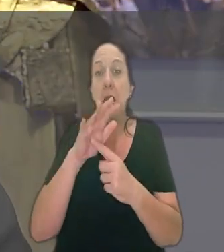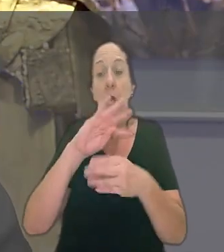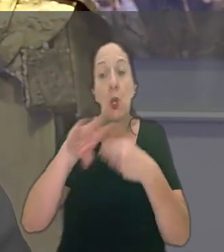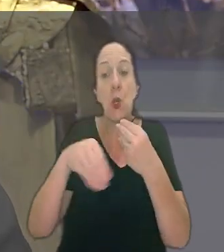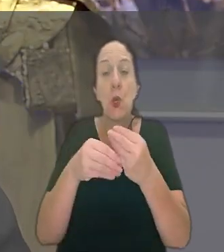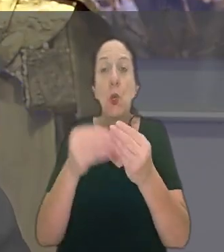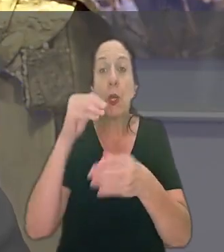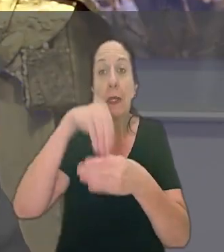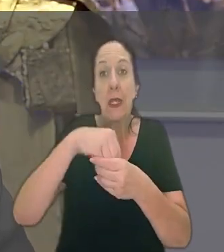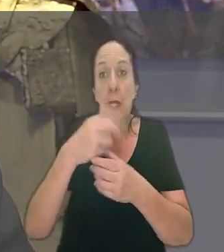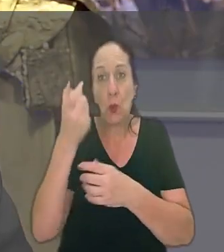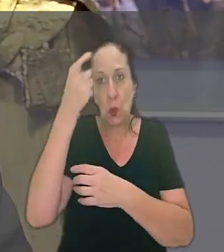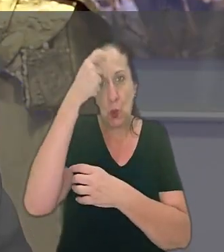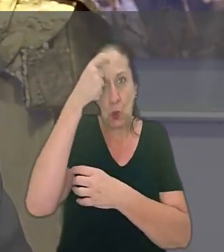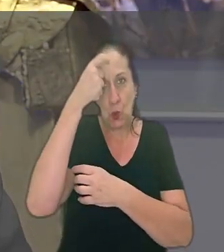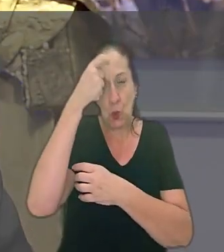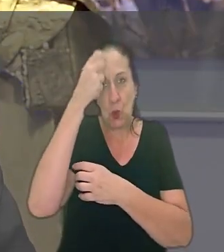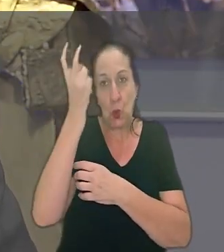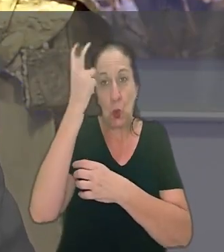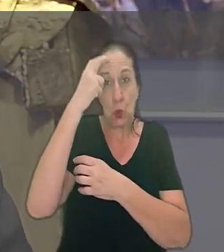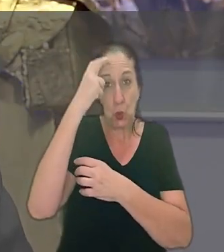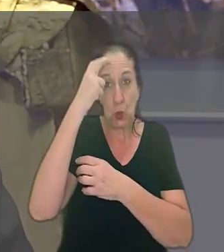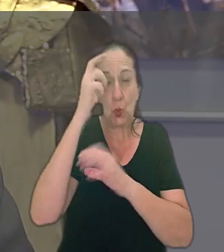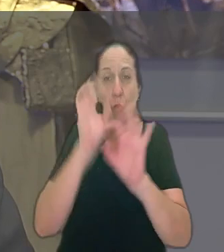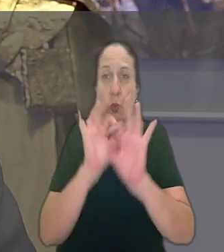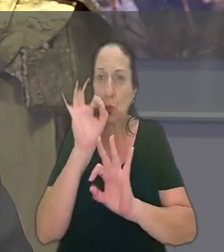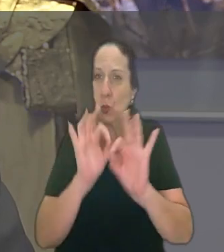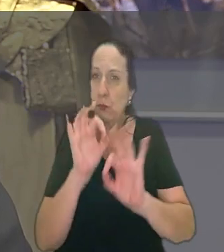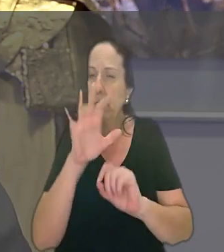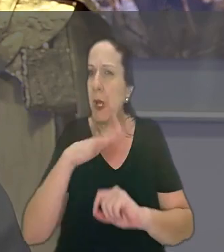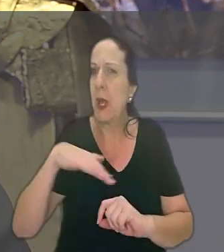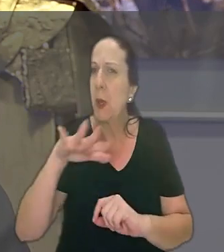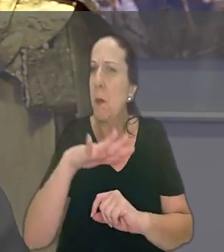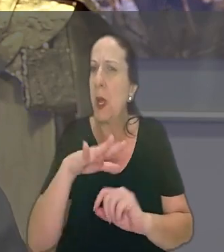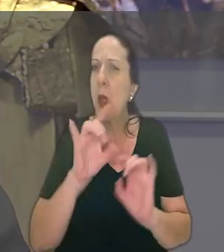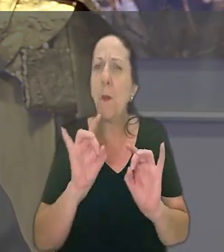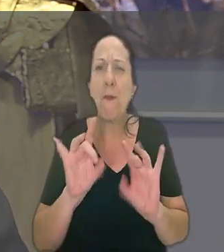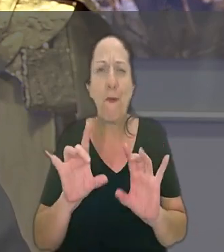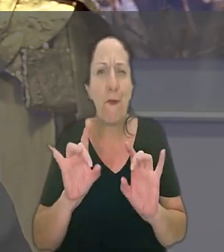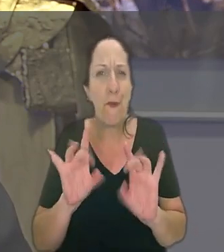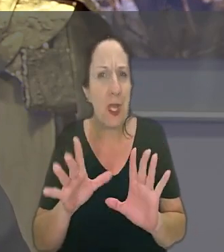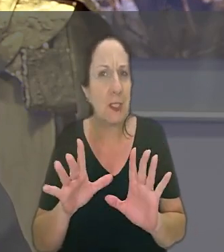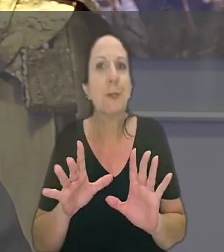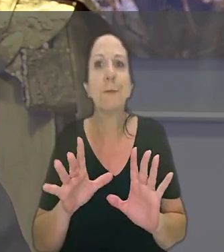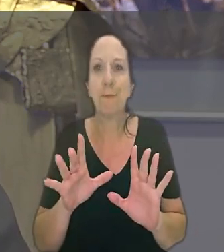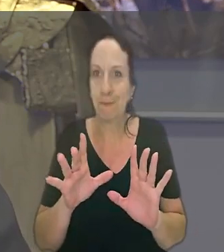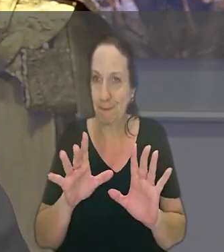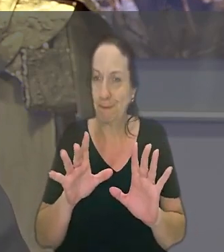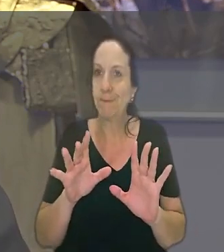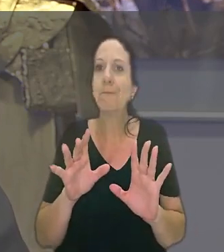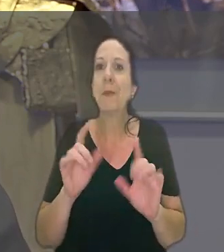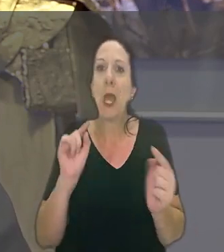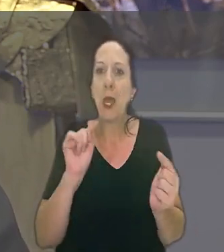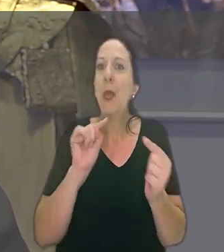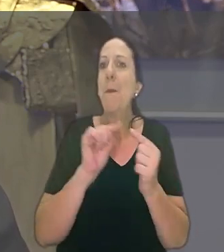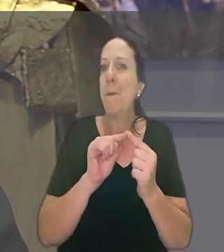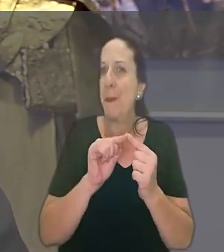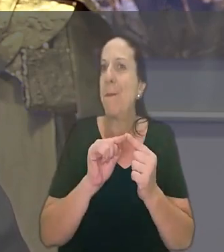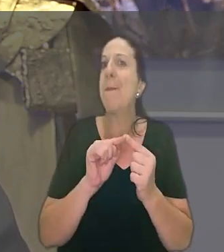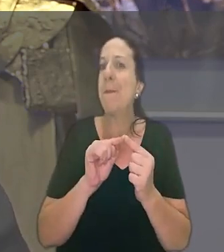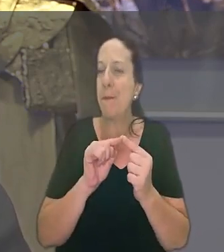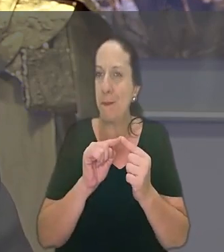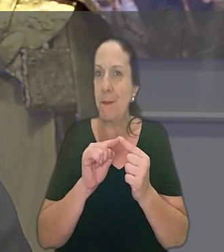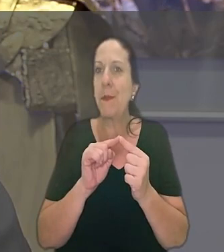esteja inserido na cultura organizacional. É muito comum em ambientes, por exemplo, de vendas, a ocorrência de